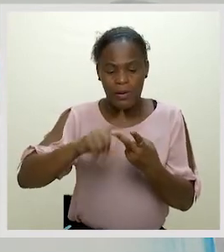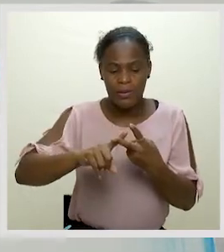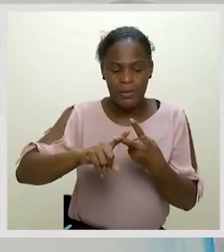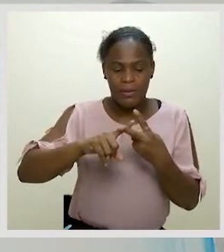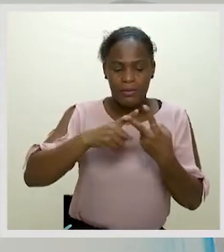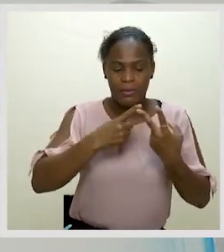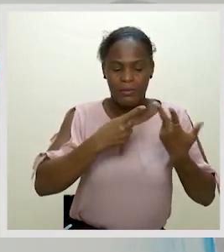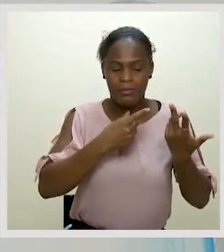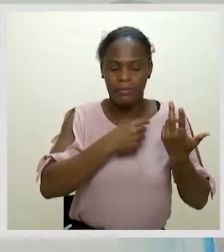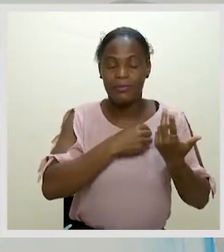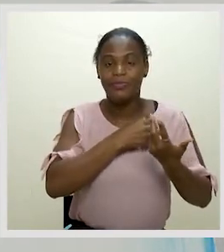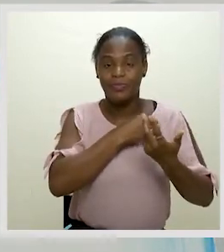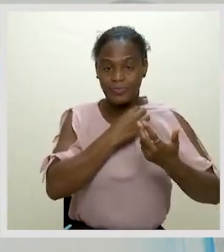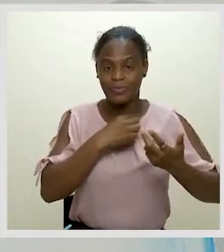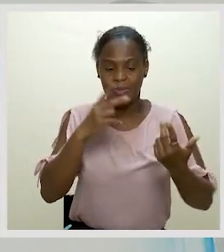altíssimas,